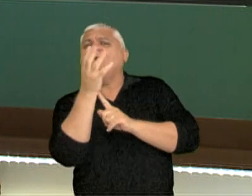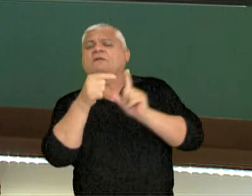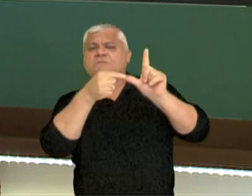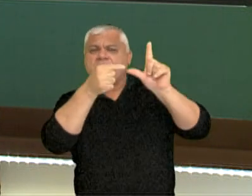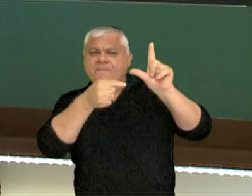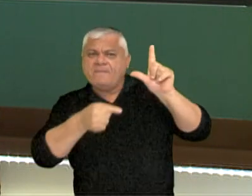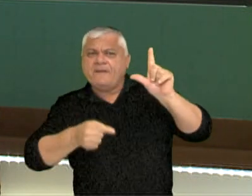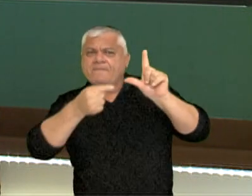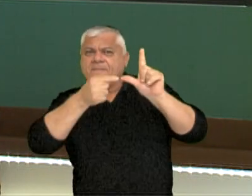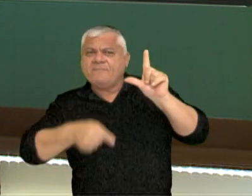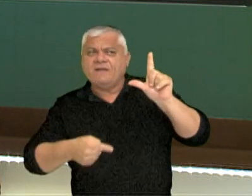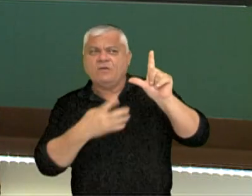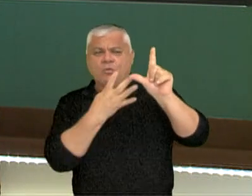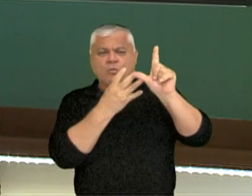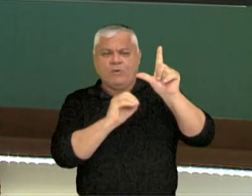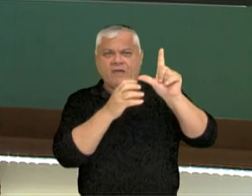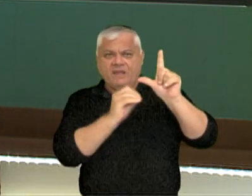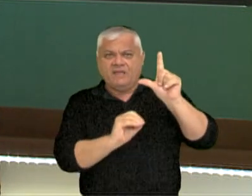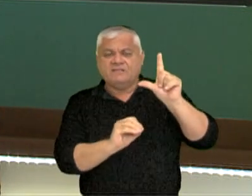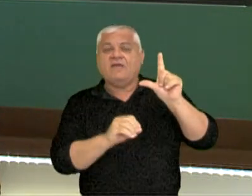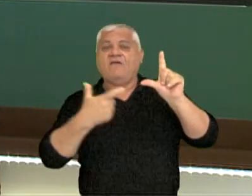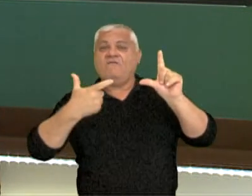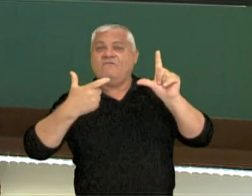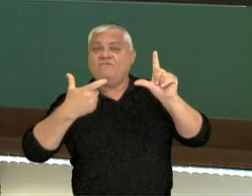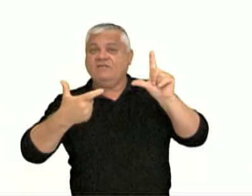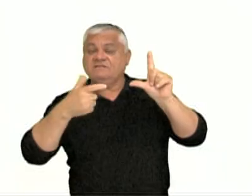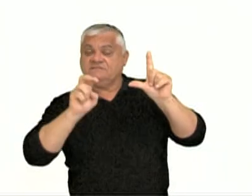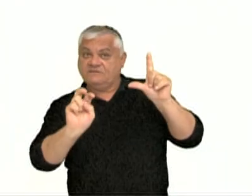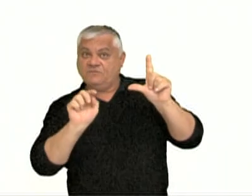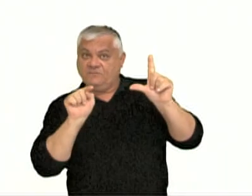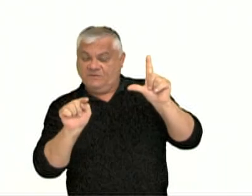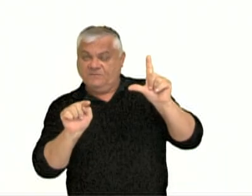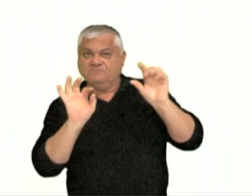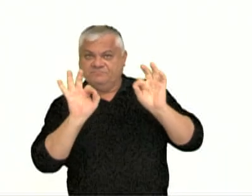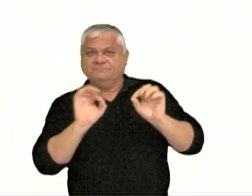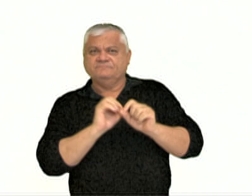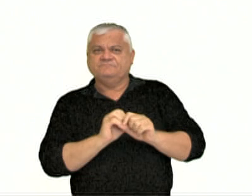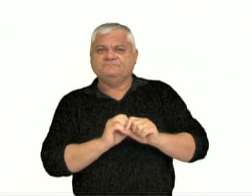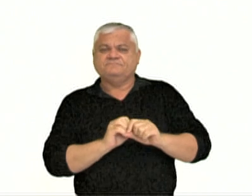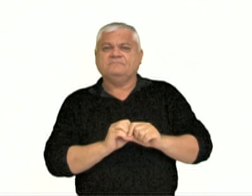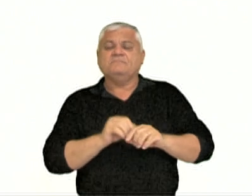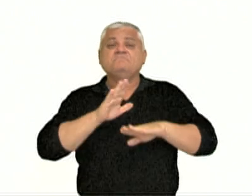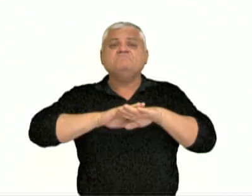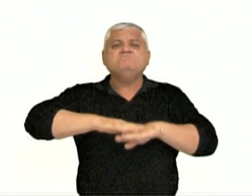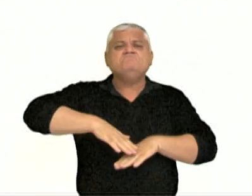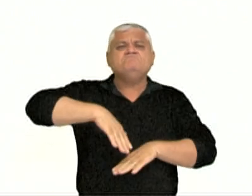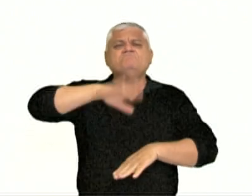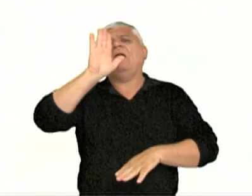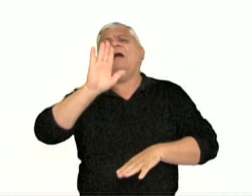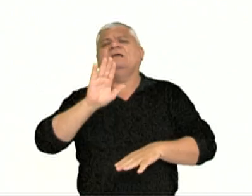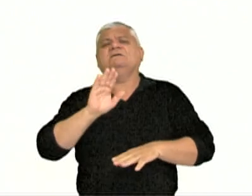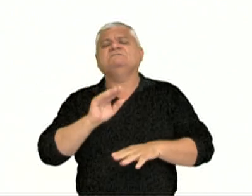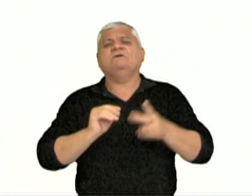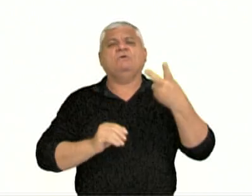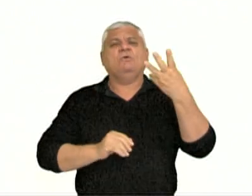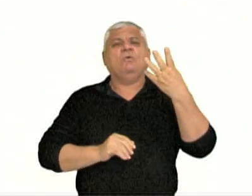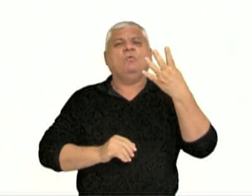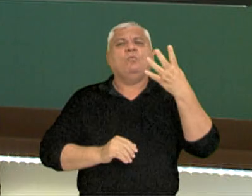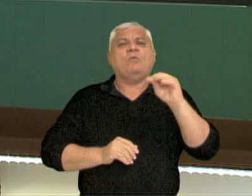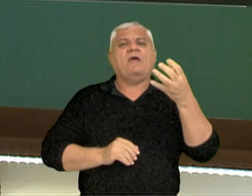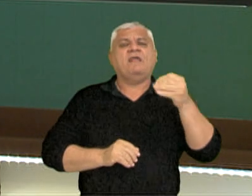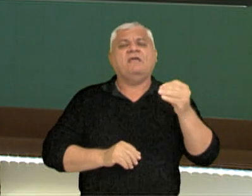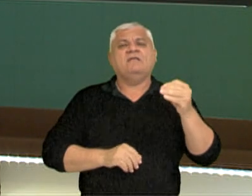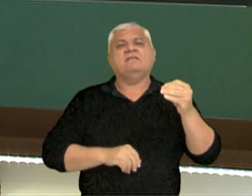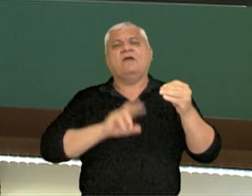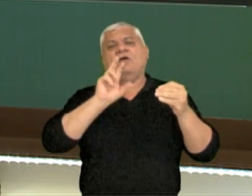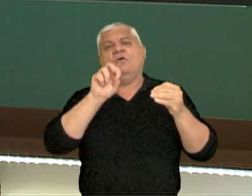zero, R$ 40.000 e R$ 25.000. Só que quem apresenta mais prejuízo? Quem está